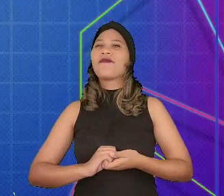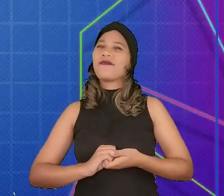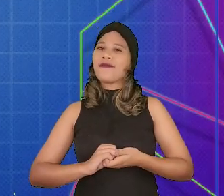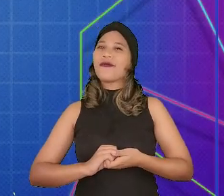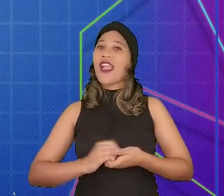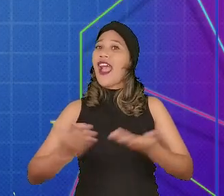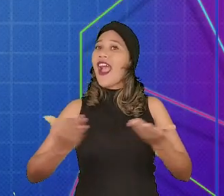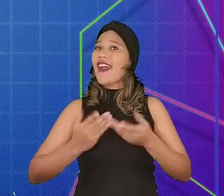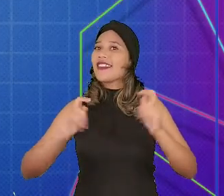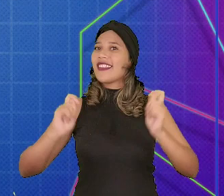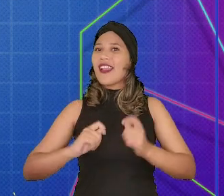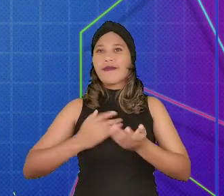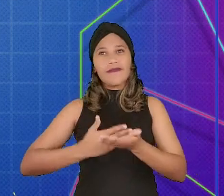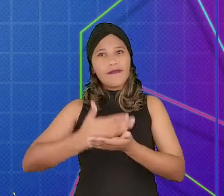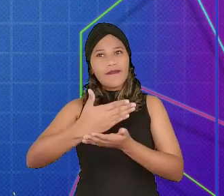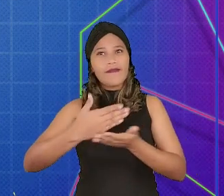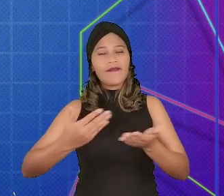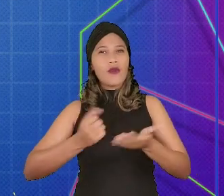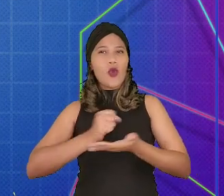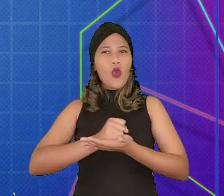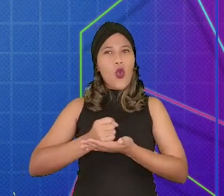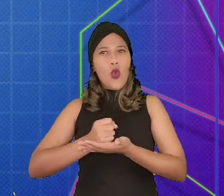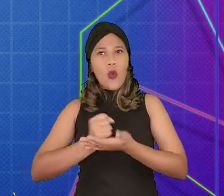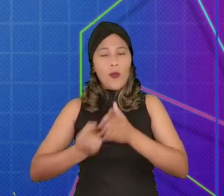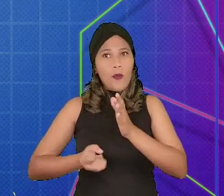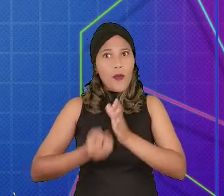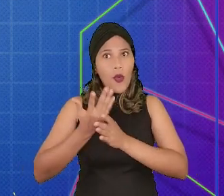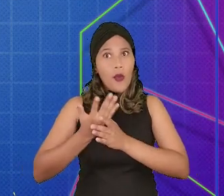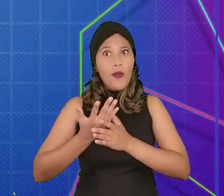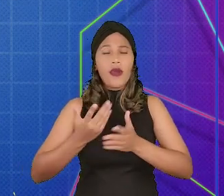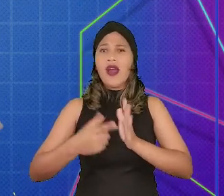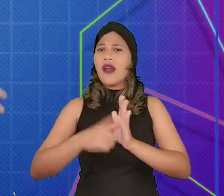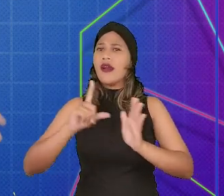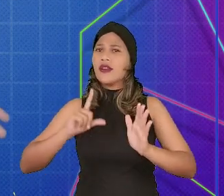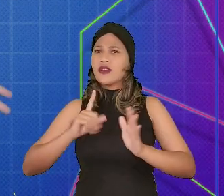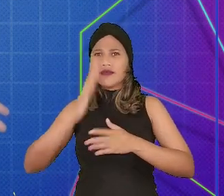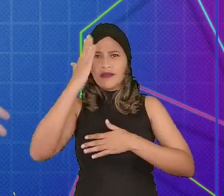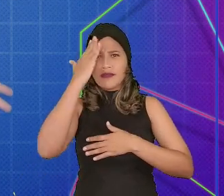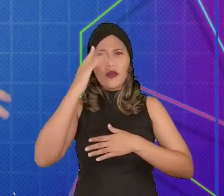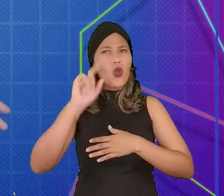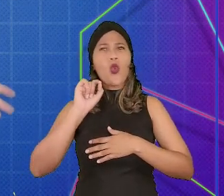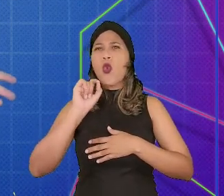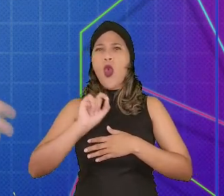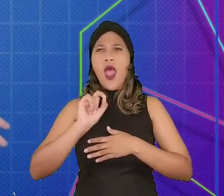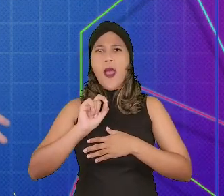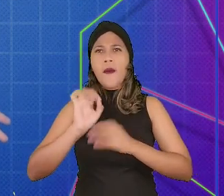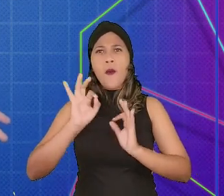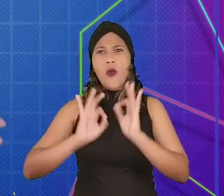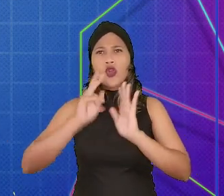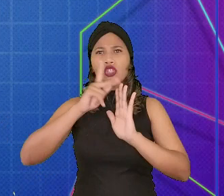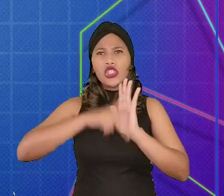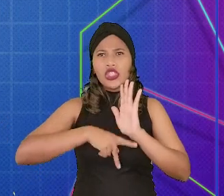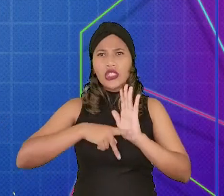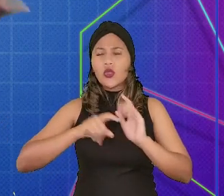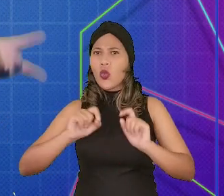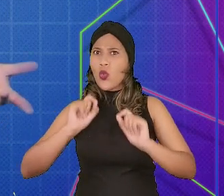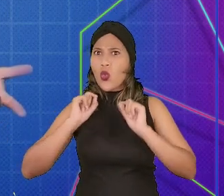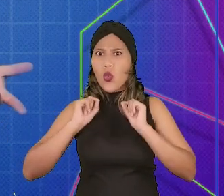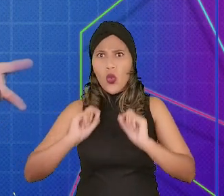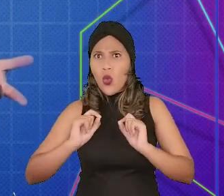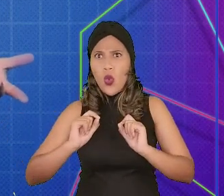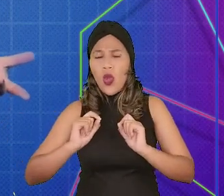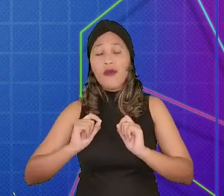Então, beleza. Agora podemos começar o nosso game. Antes de tudo, vocês sabem o que é um projeto de jogo? O que é